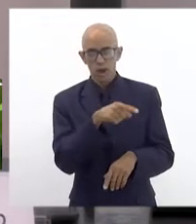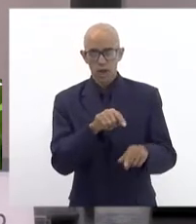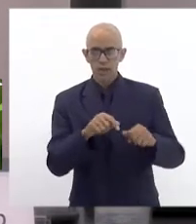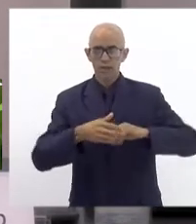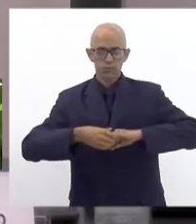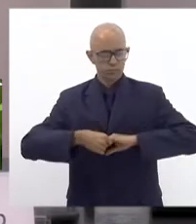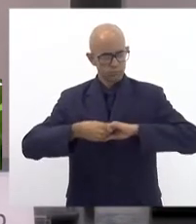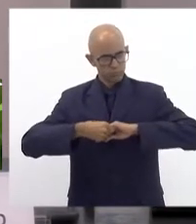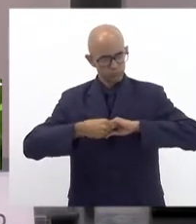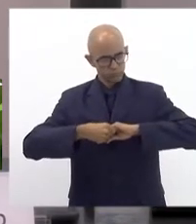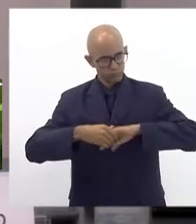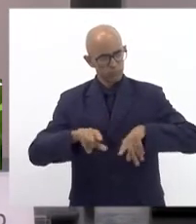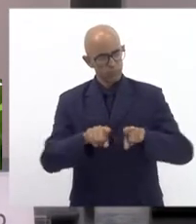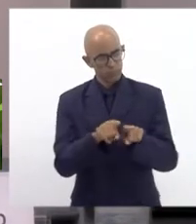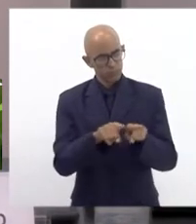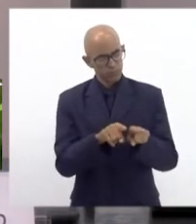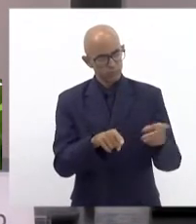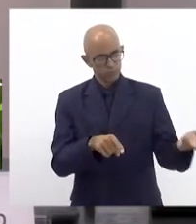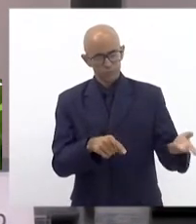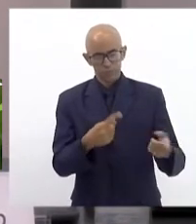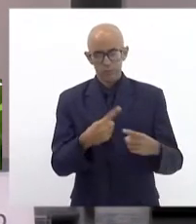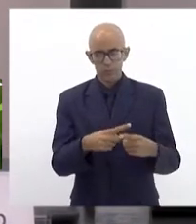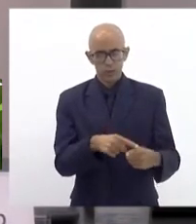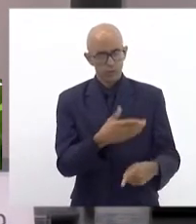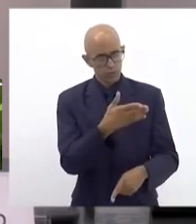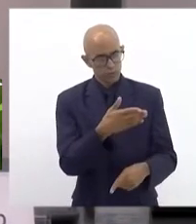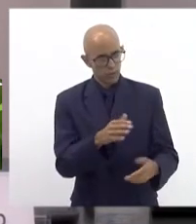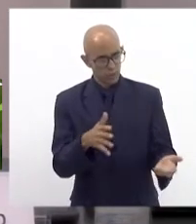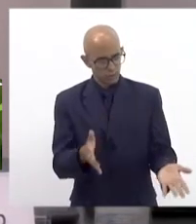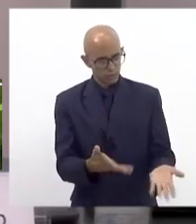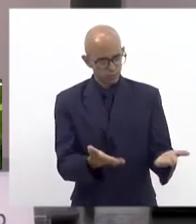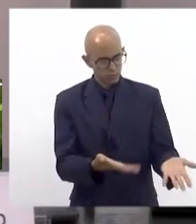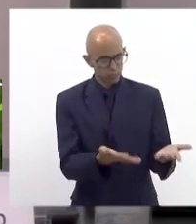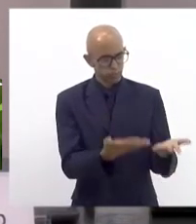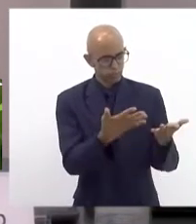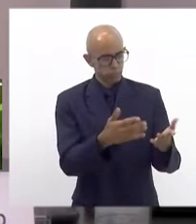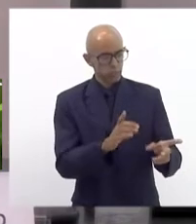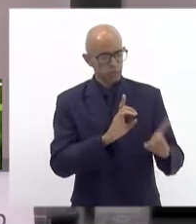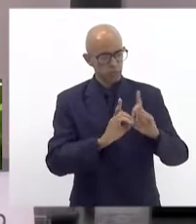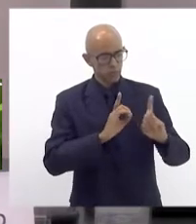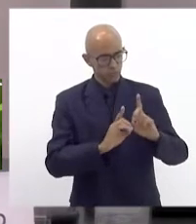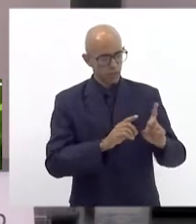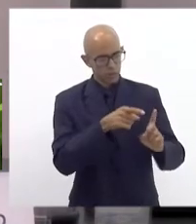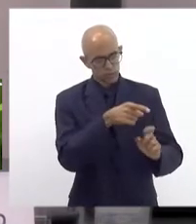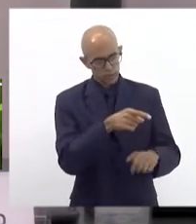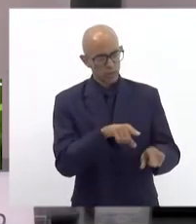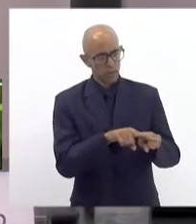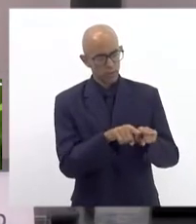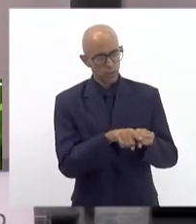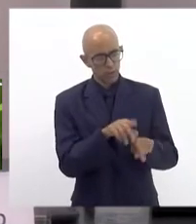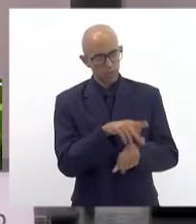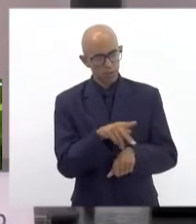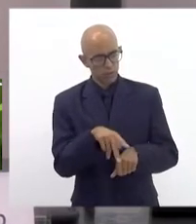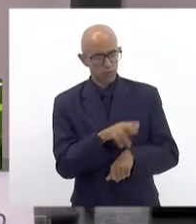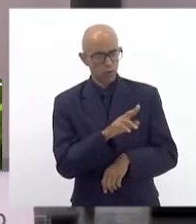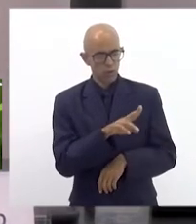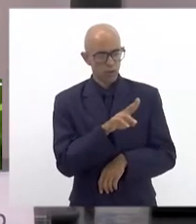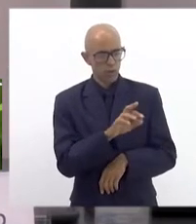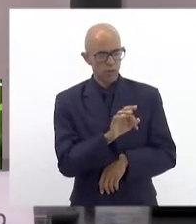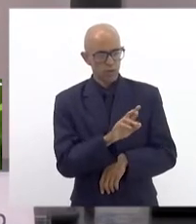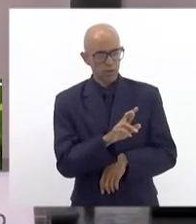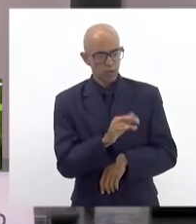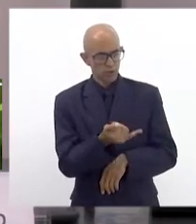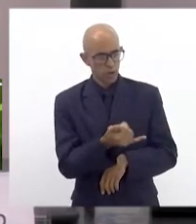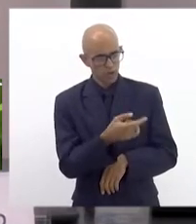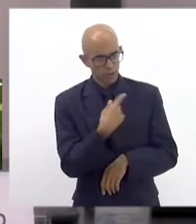saudação também, já que você é um entusiasta também desse debate, você que é também professor da UFRJ. Você tem a